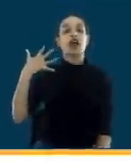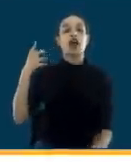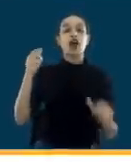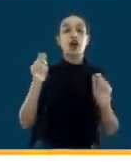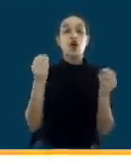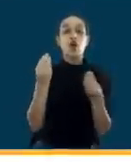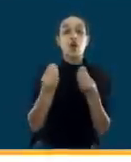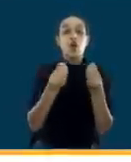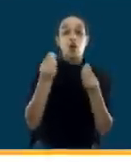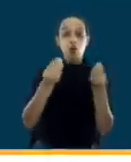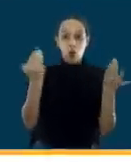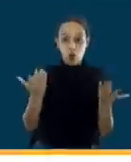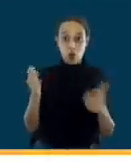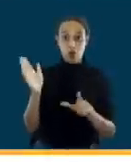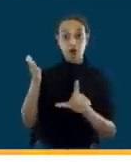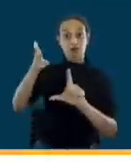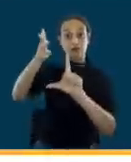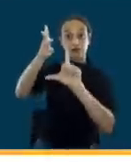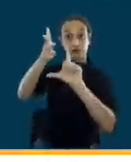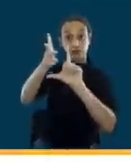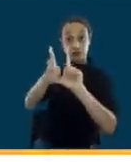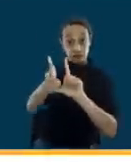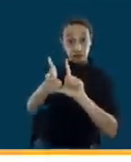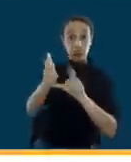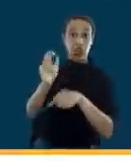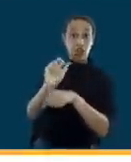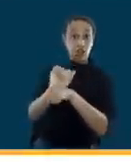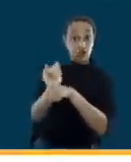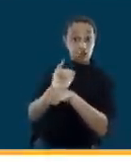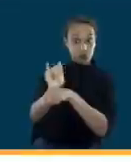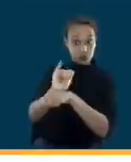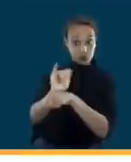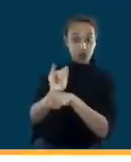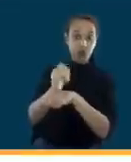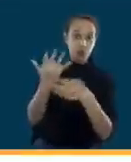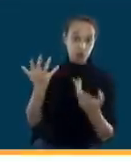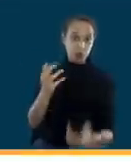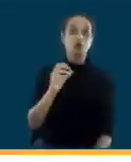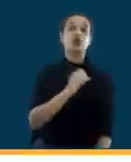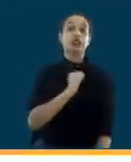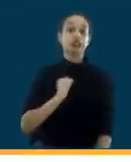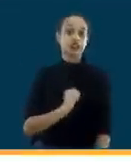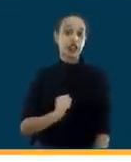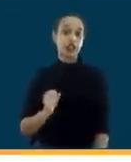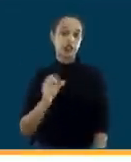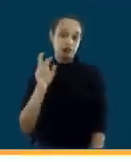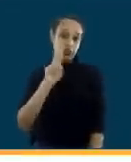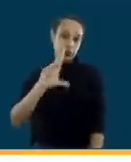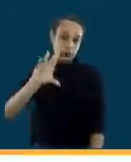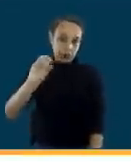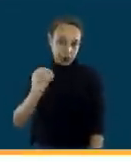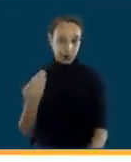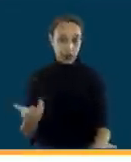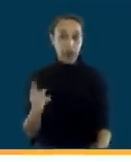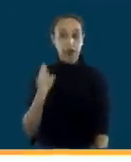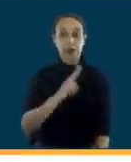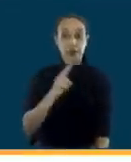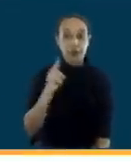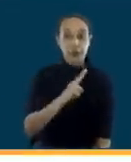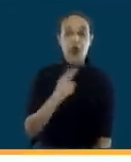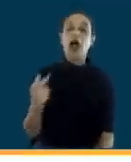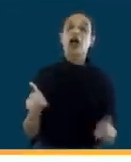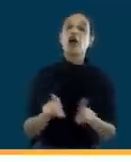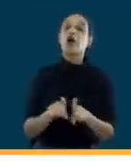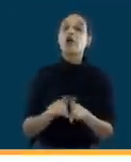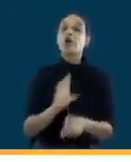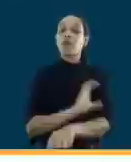transmitida publicamente através dos canais do YouTube, do SESC RJ, SENAC RJ e Emergência Cultural. Já os